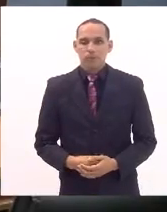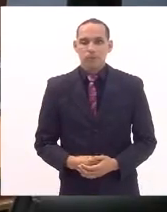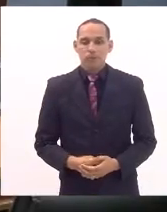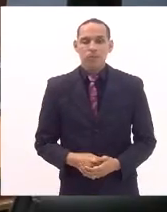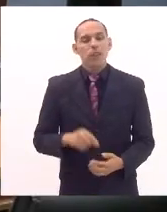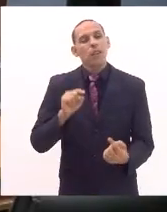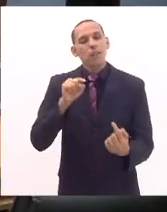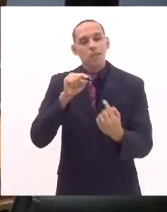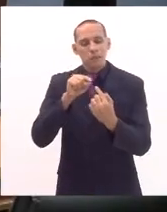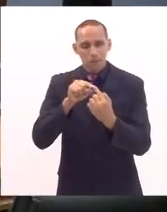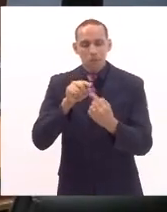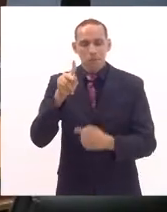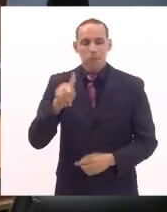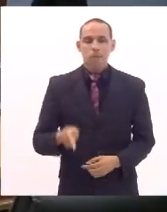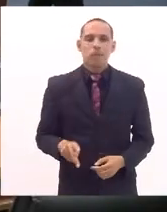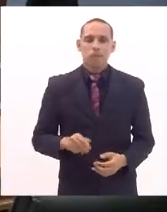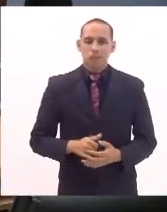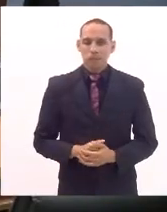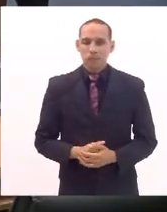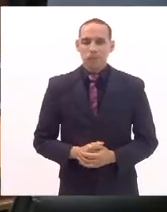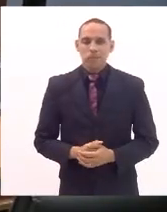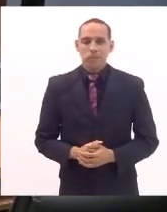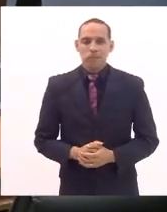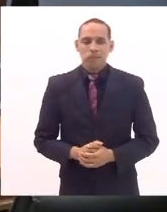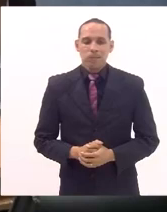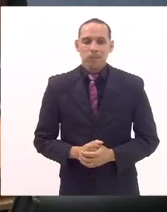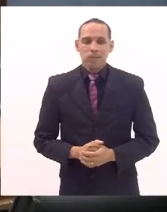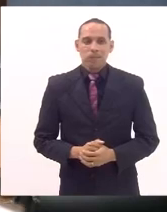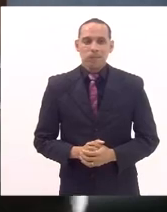e parecia favorável seu presidente